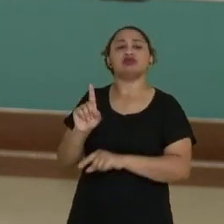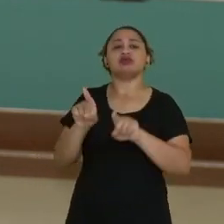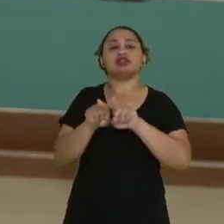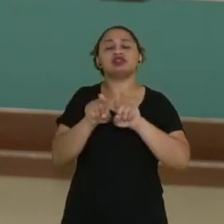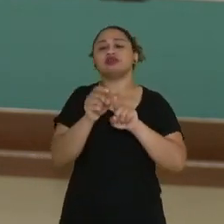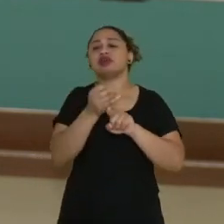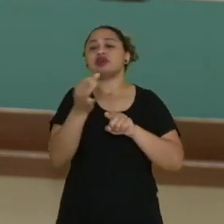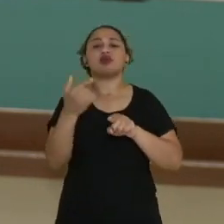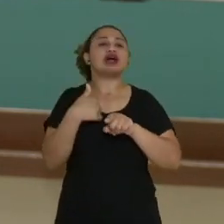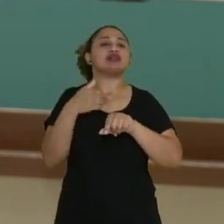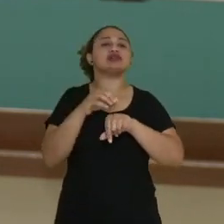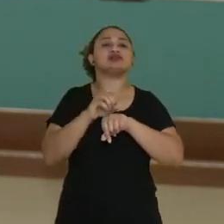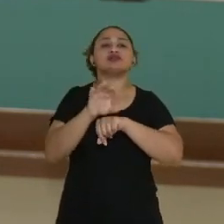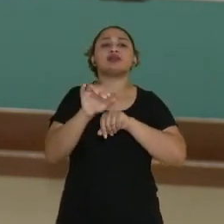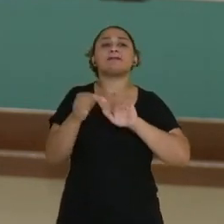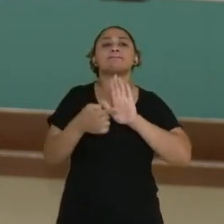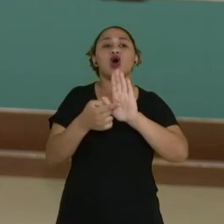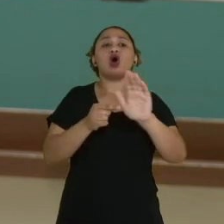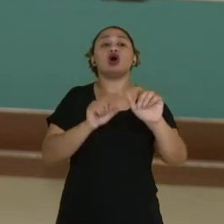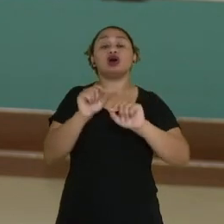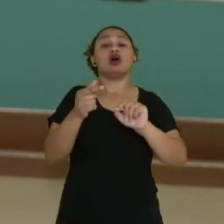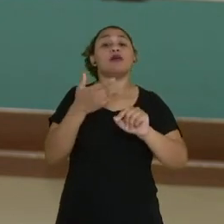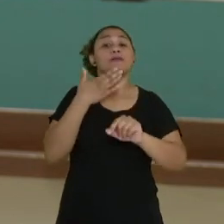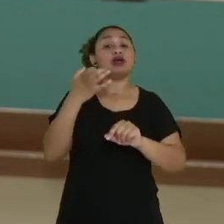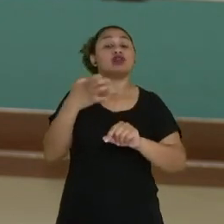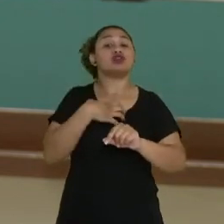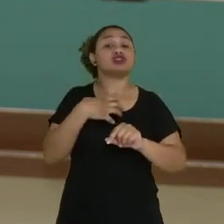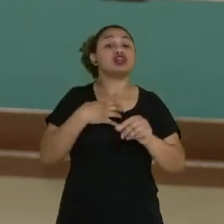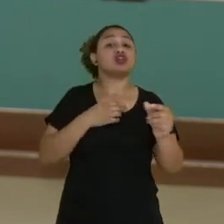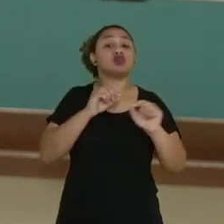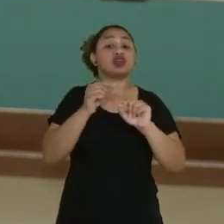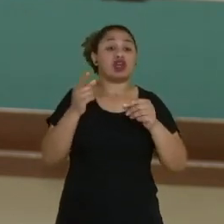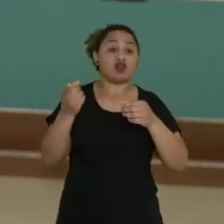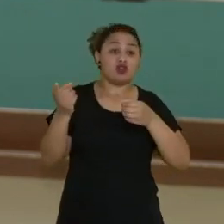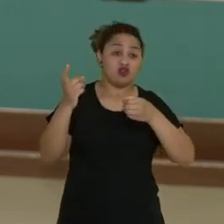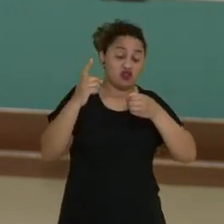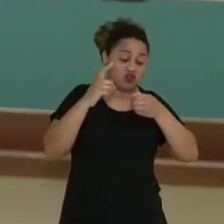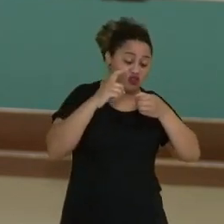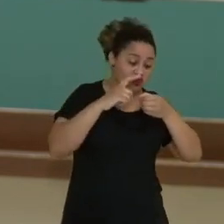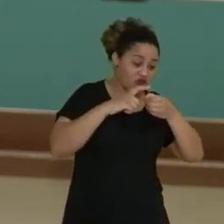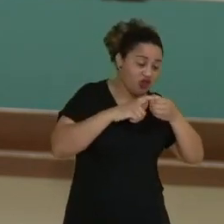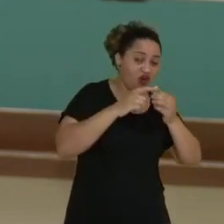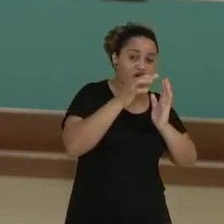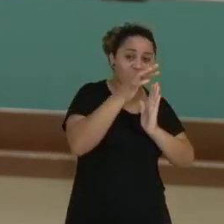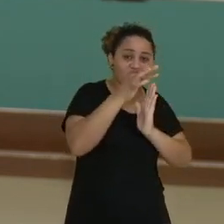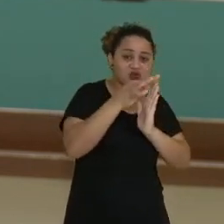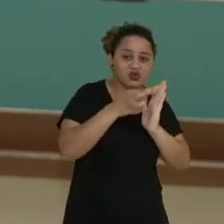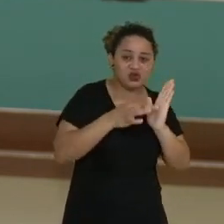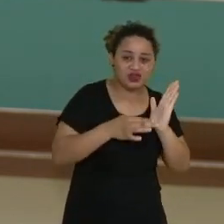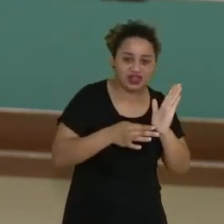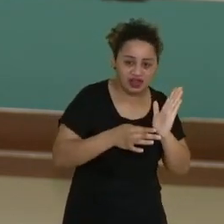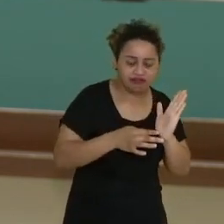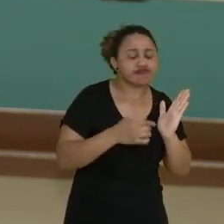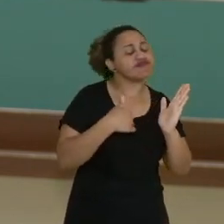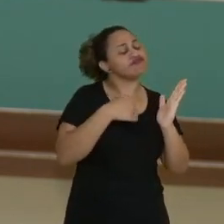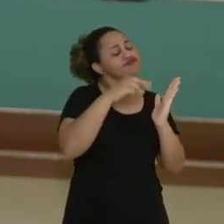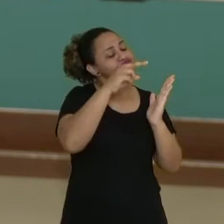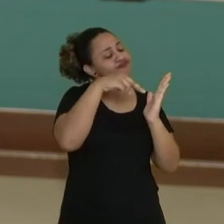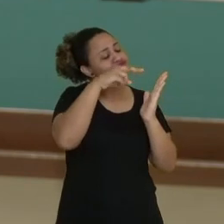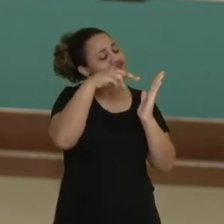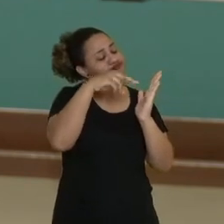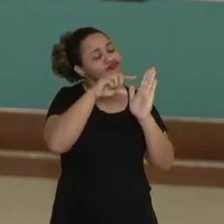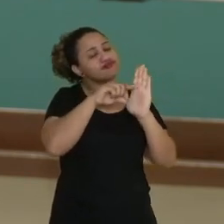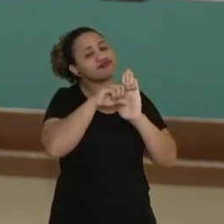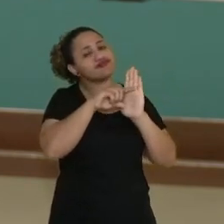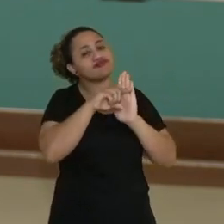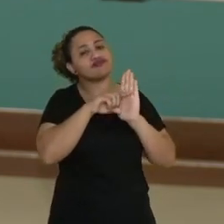pistas. A melhor maneira de ver isto, o que eu vou fazer? Eu vou retomar o texto para